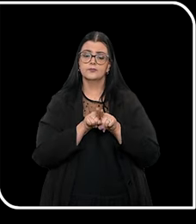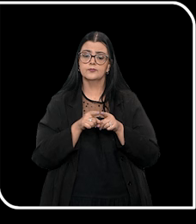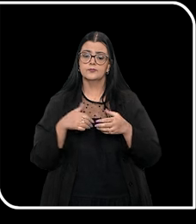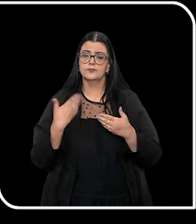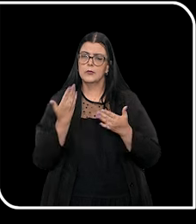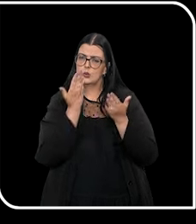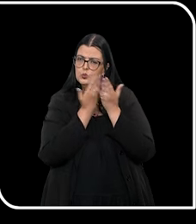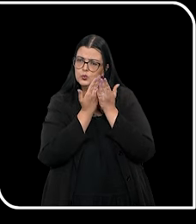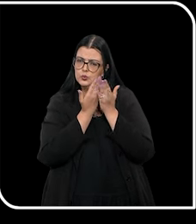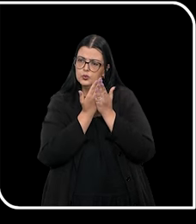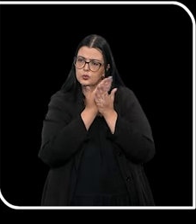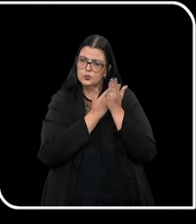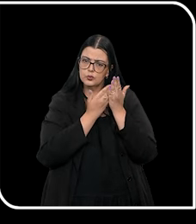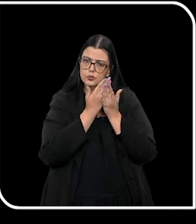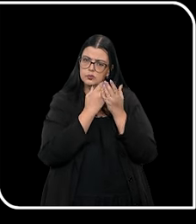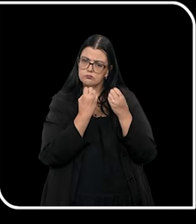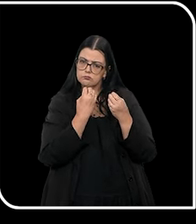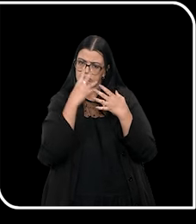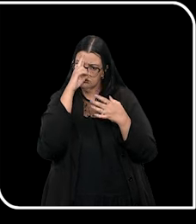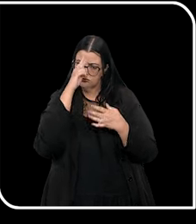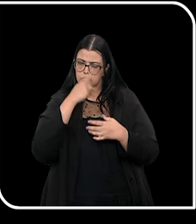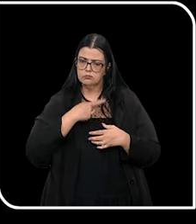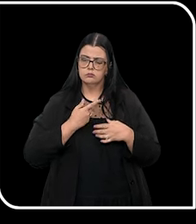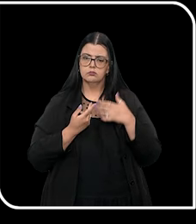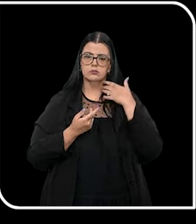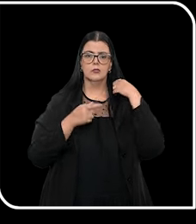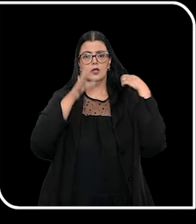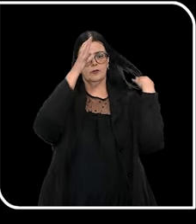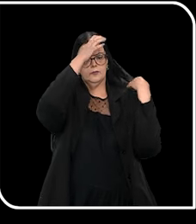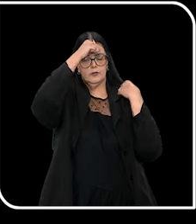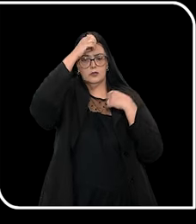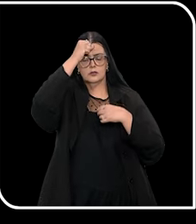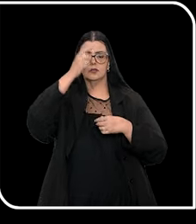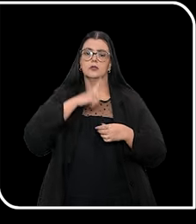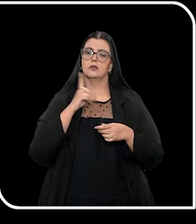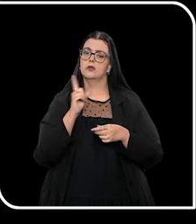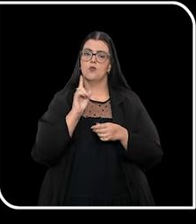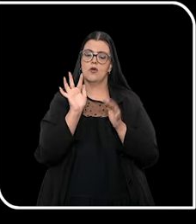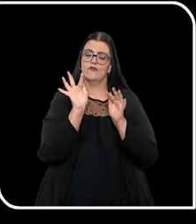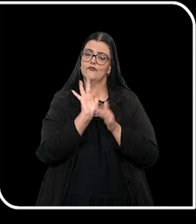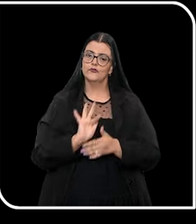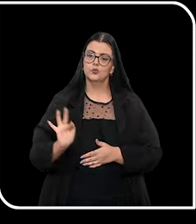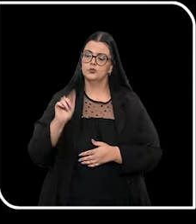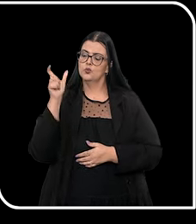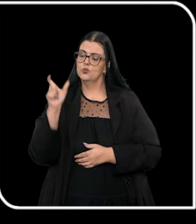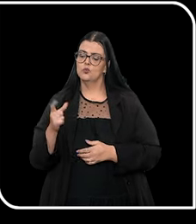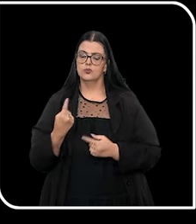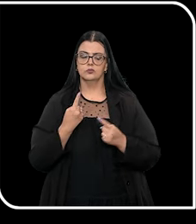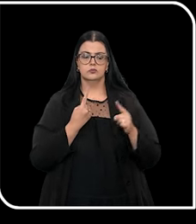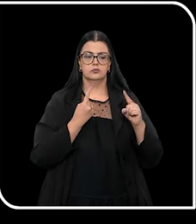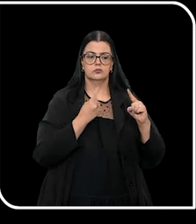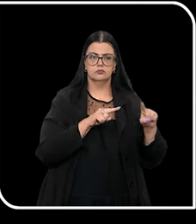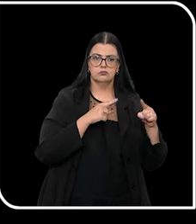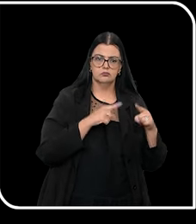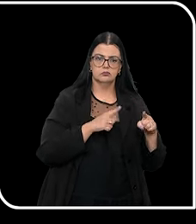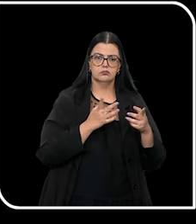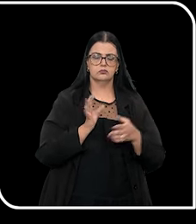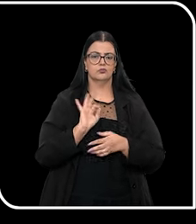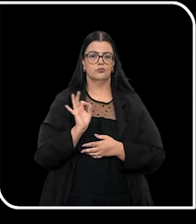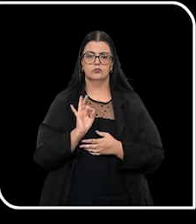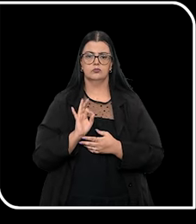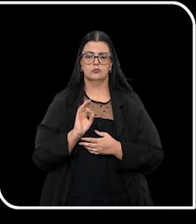eh estude se auto eduque sabe e não é função do outro fazer o nosso